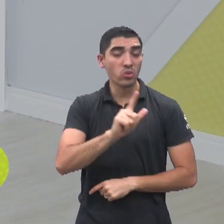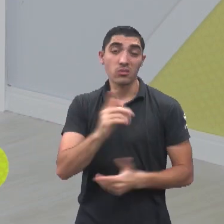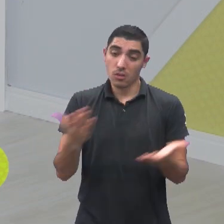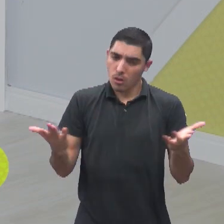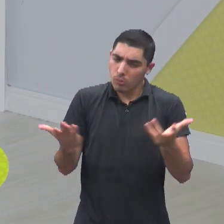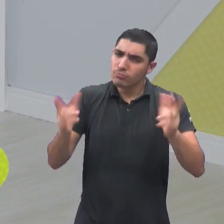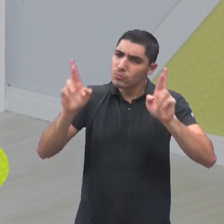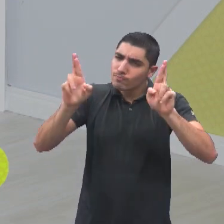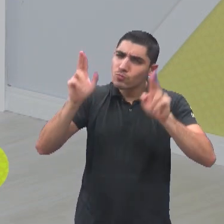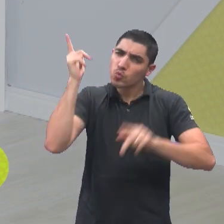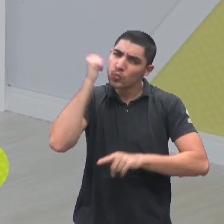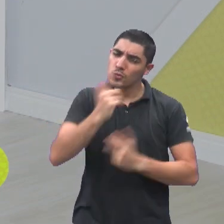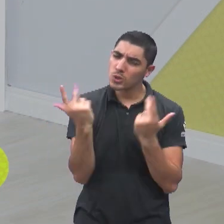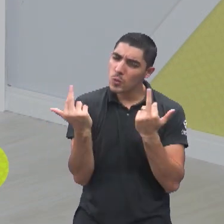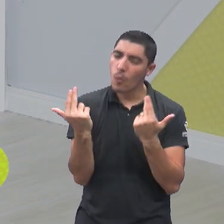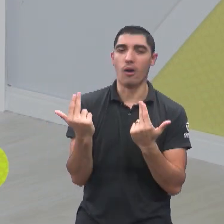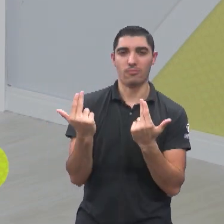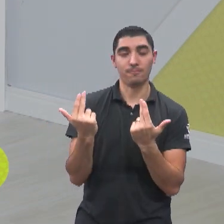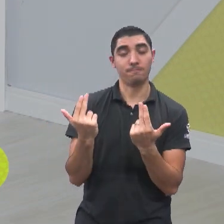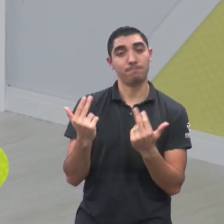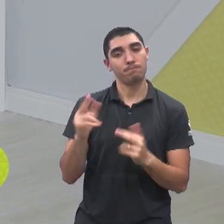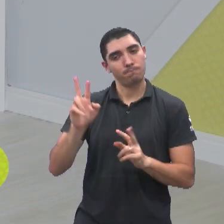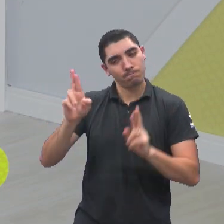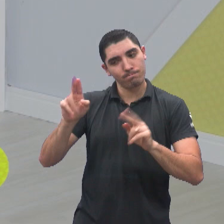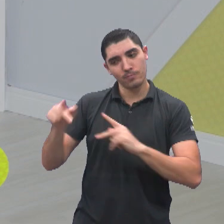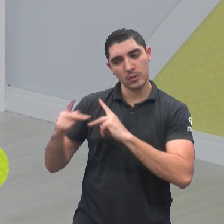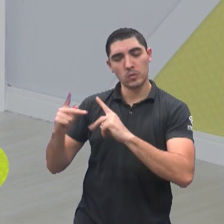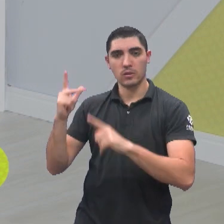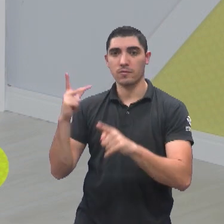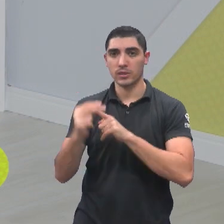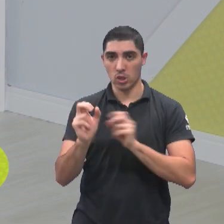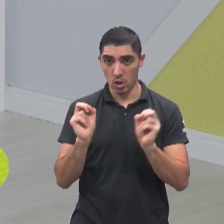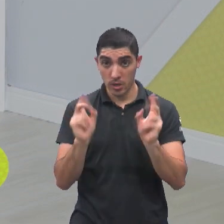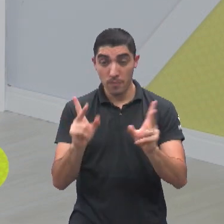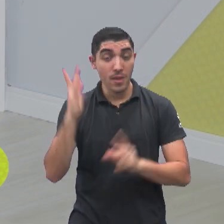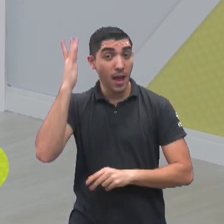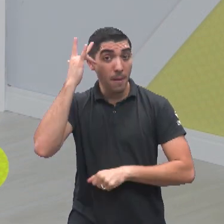vitória do Rio de Janeiro, é isso que esperamos do São José Basquetebol, tá certo? Amanhã,